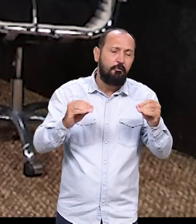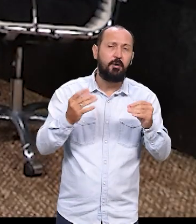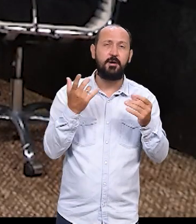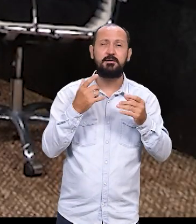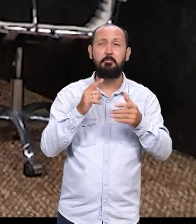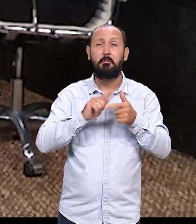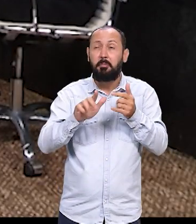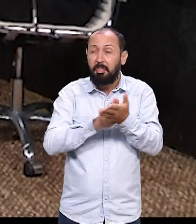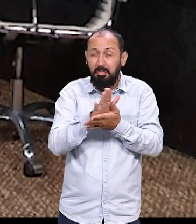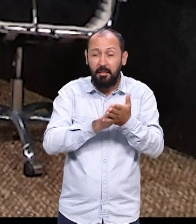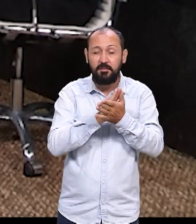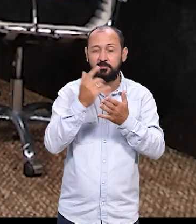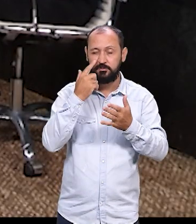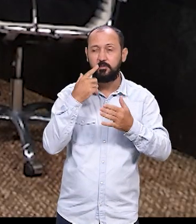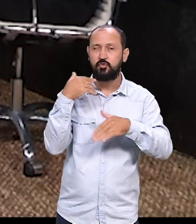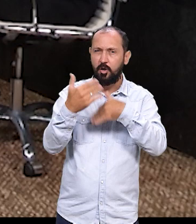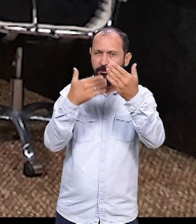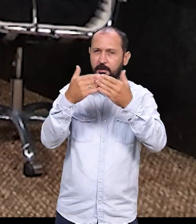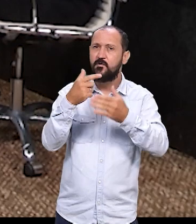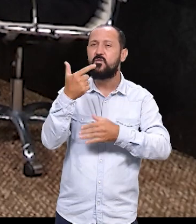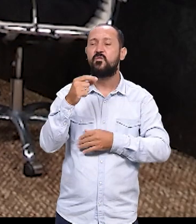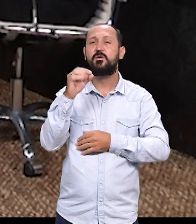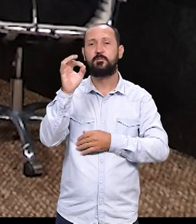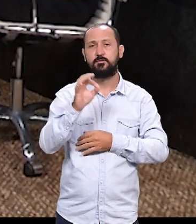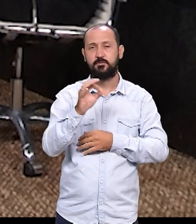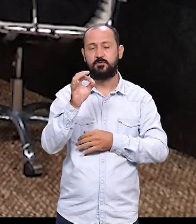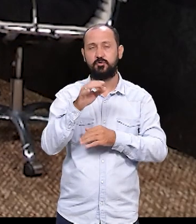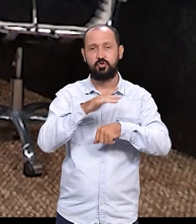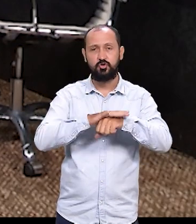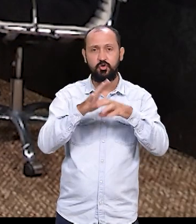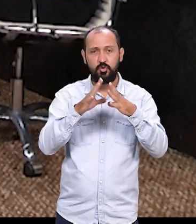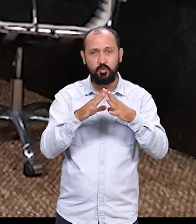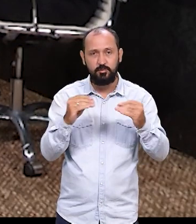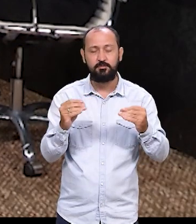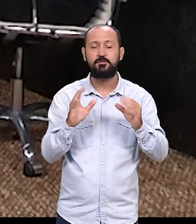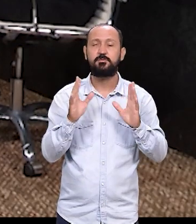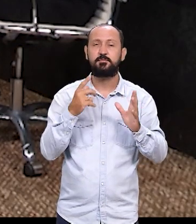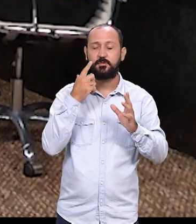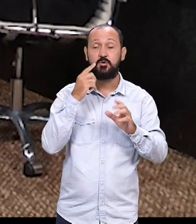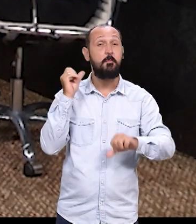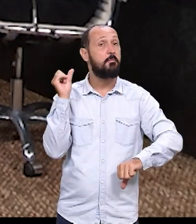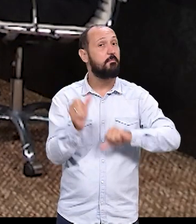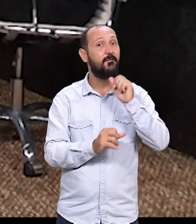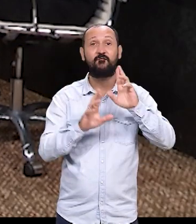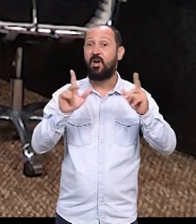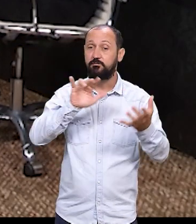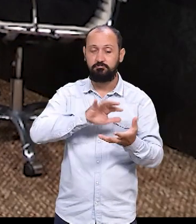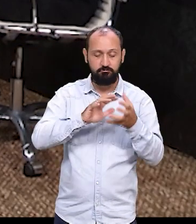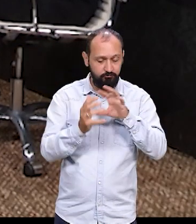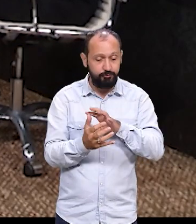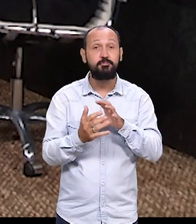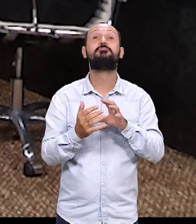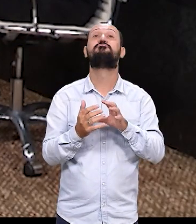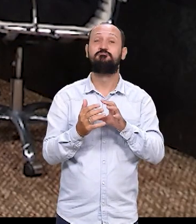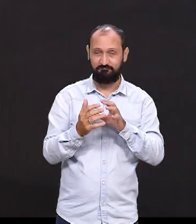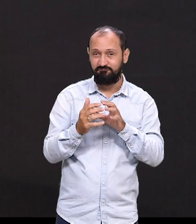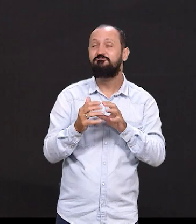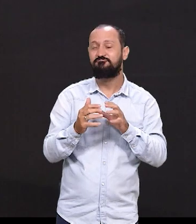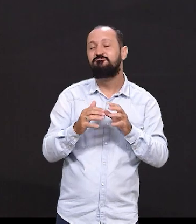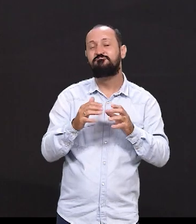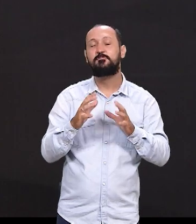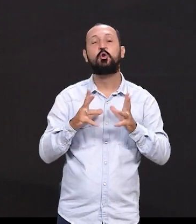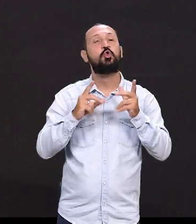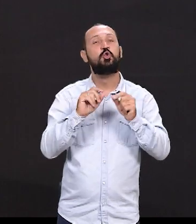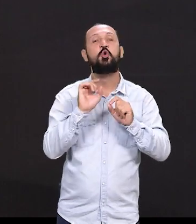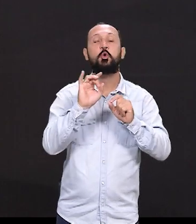sem sequela Sem sofrimento quando o diagnóstico é avançado em torno de 20% só de chance de cura então a gente sai da água pro